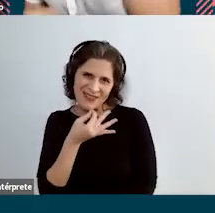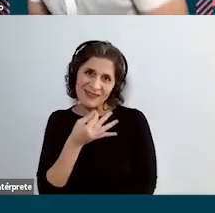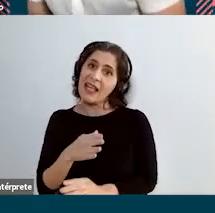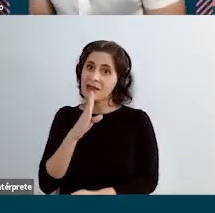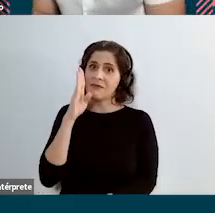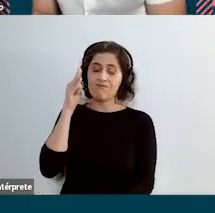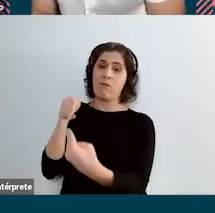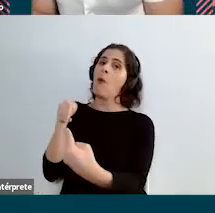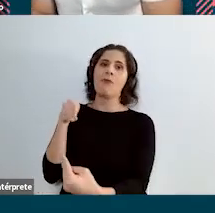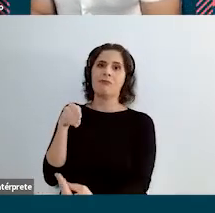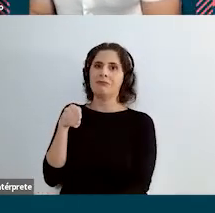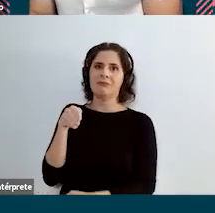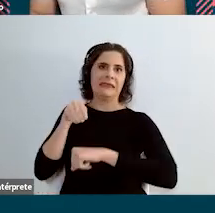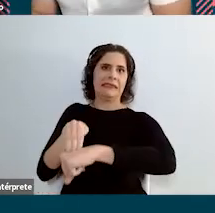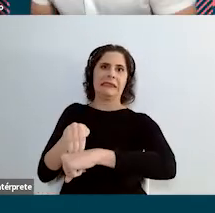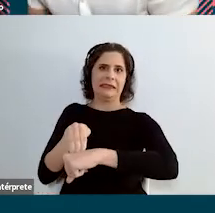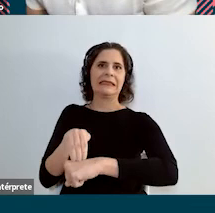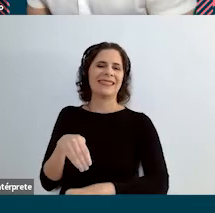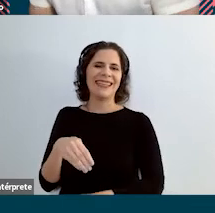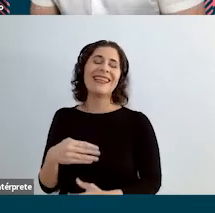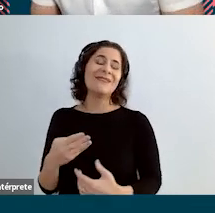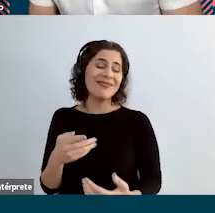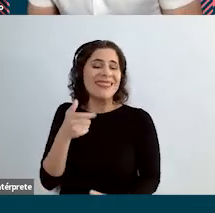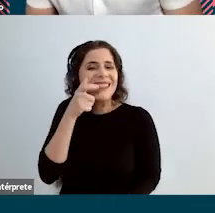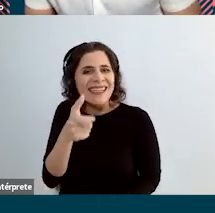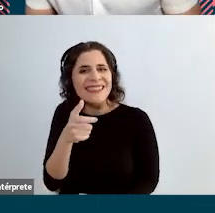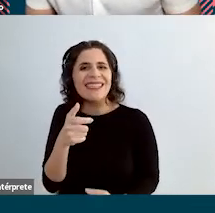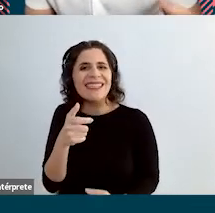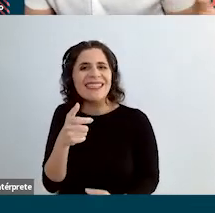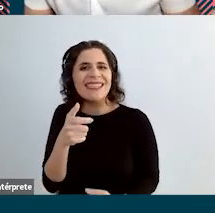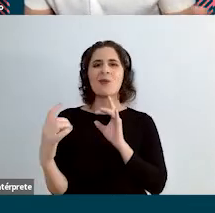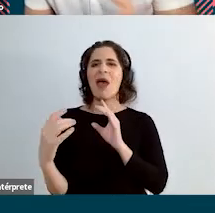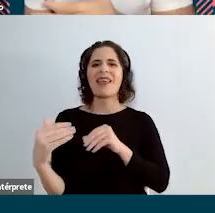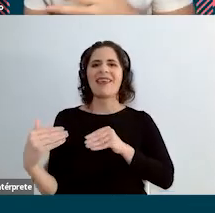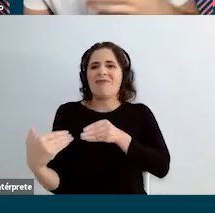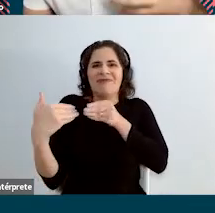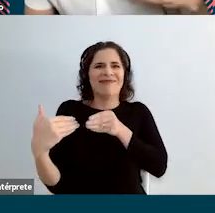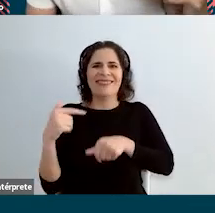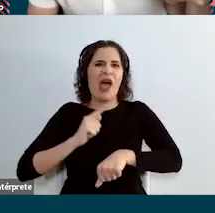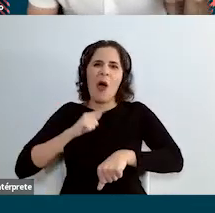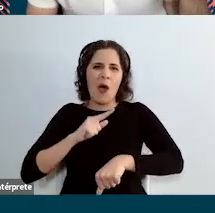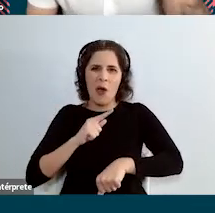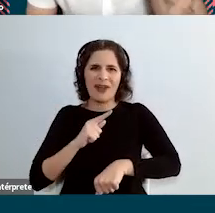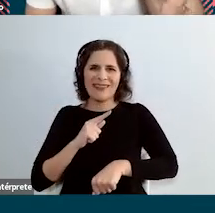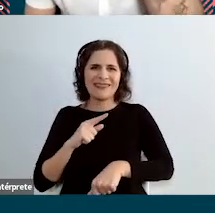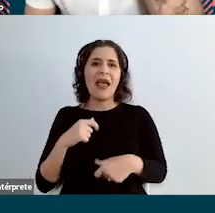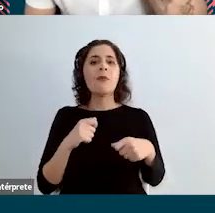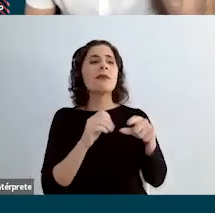vezes até de forma bem direta. E aí foi interessante a gente ver esse feedback, assim, a gente não